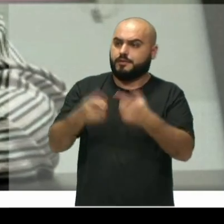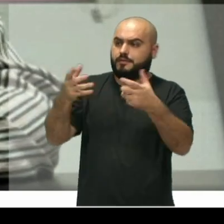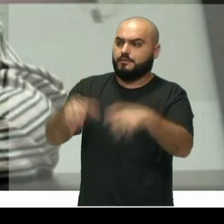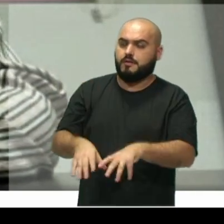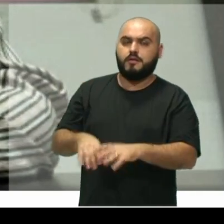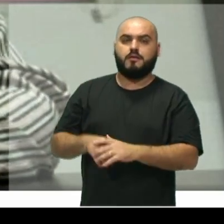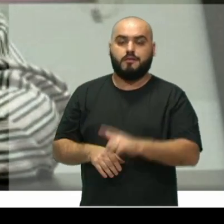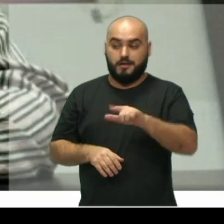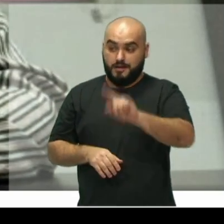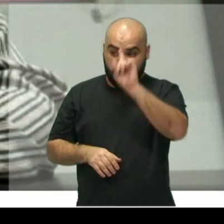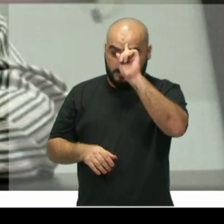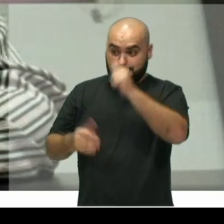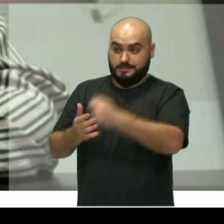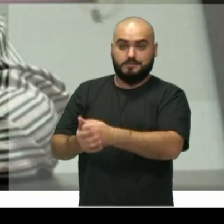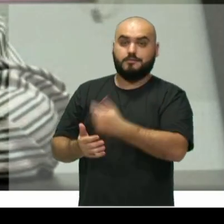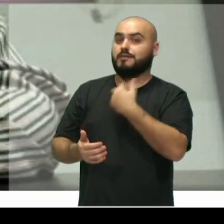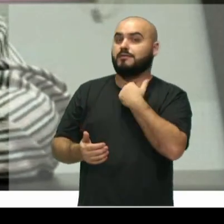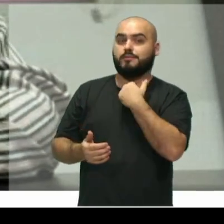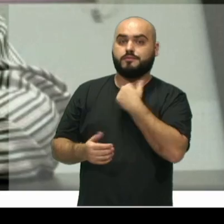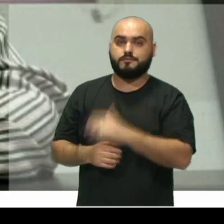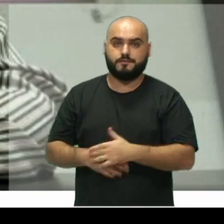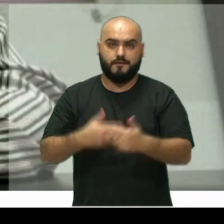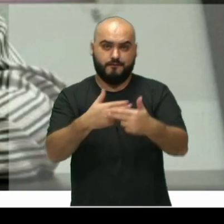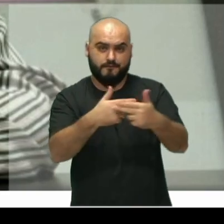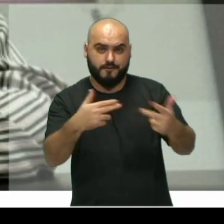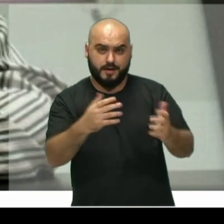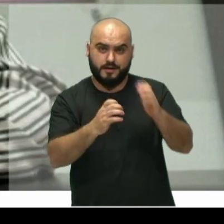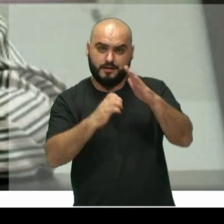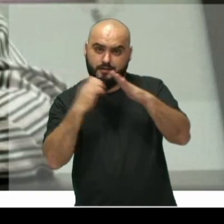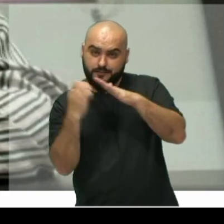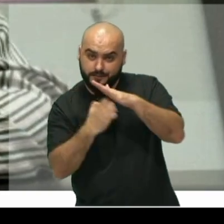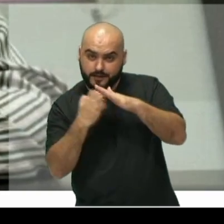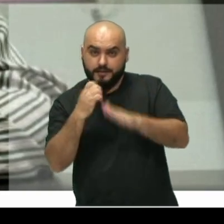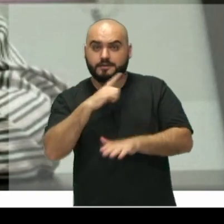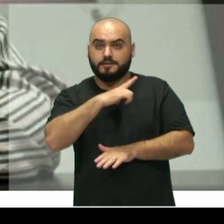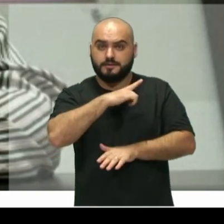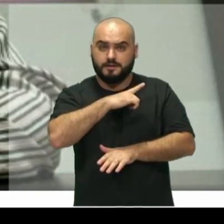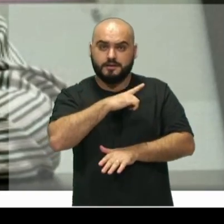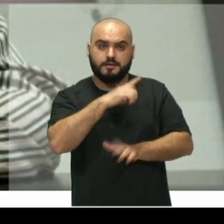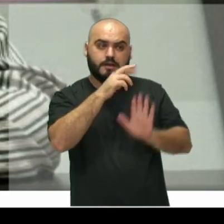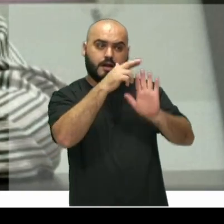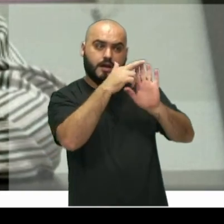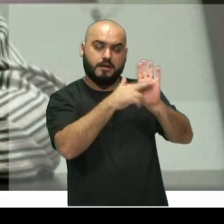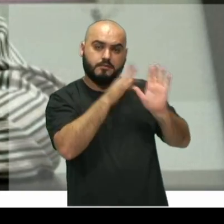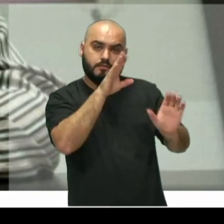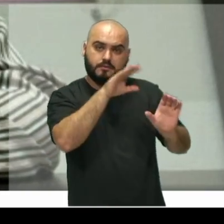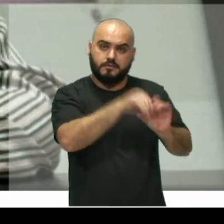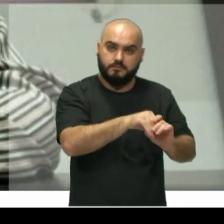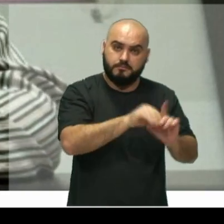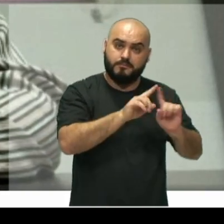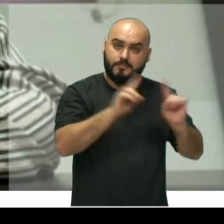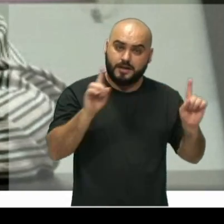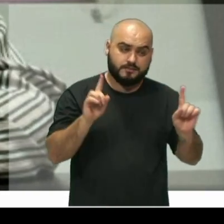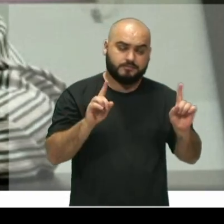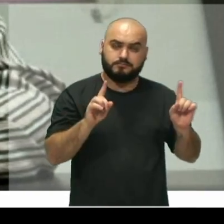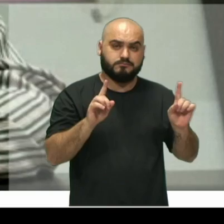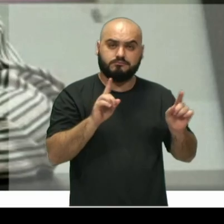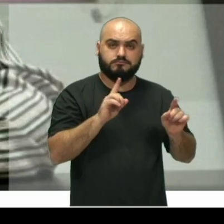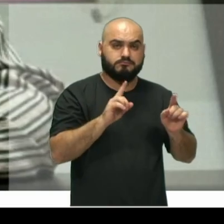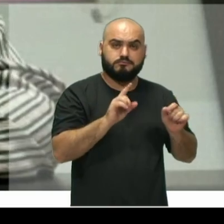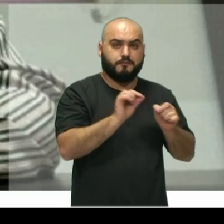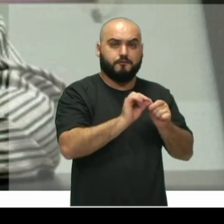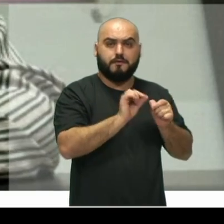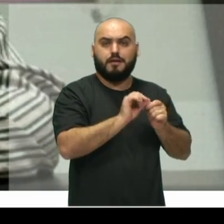pode, né? Várias empresas de aplicativo parece que têm suas orientações, os seus regimentos internos, mas na prática não funciona. Então